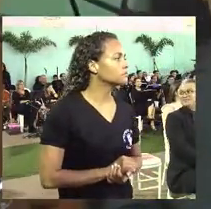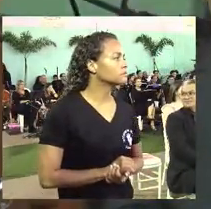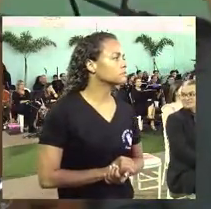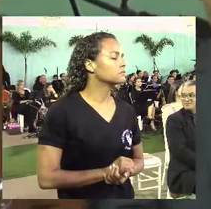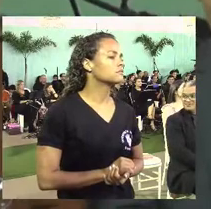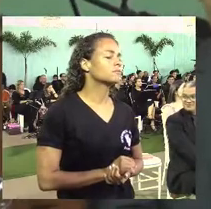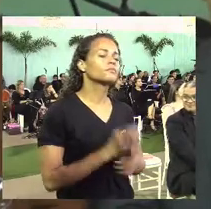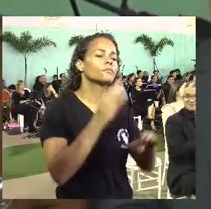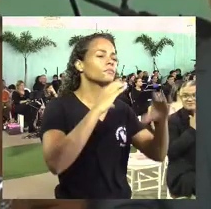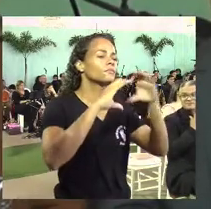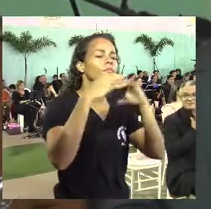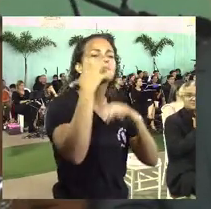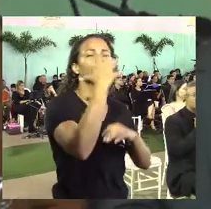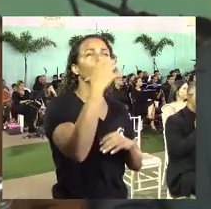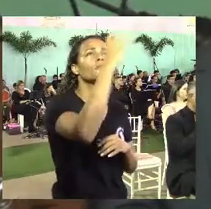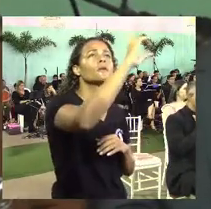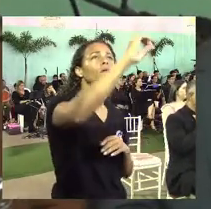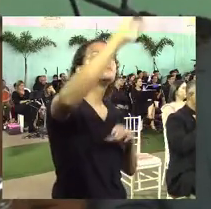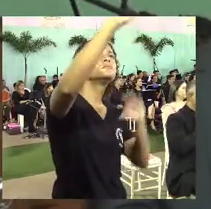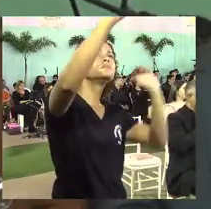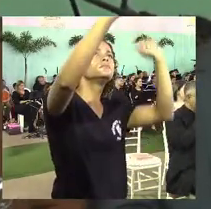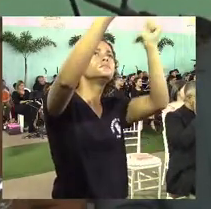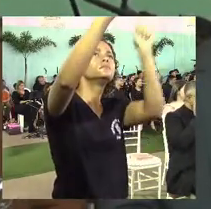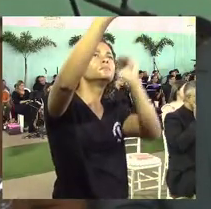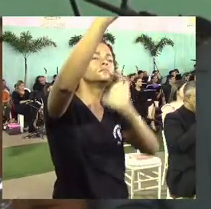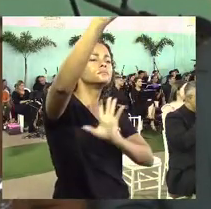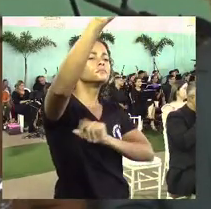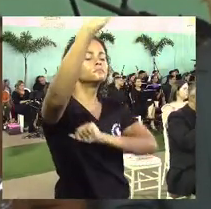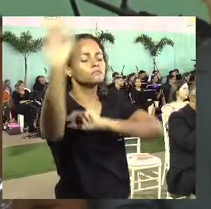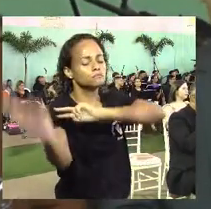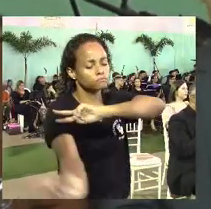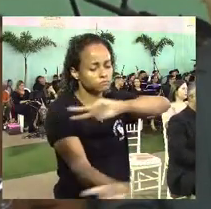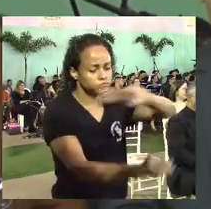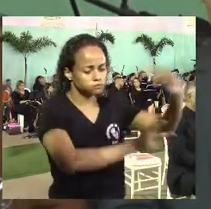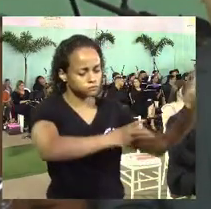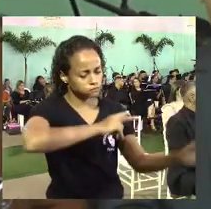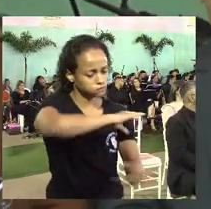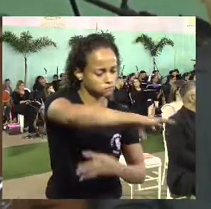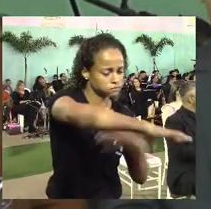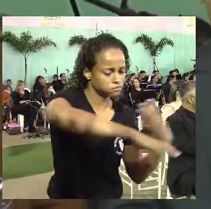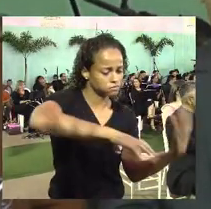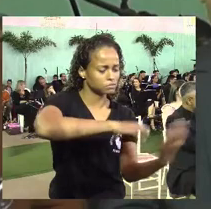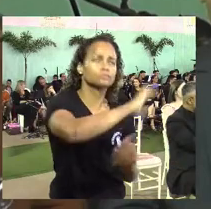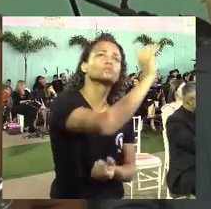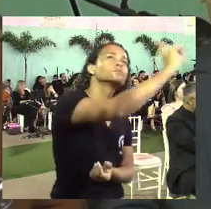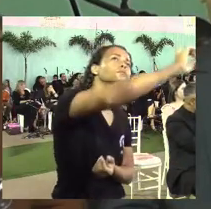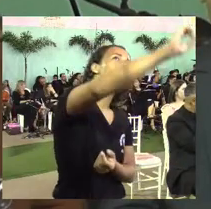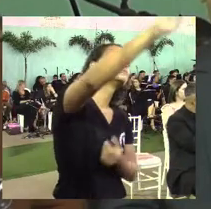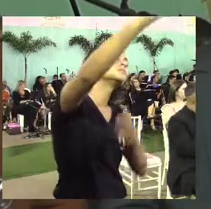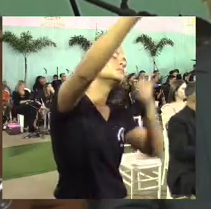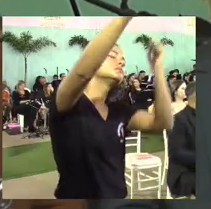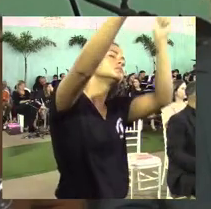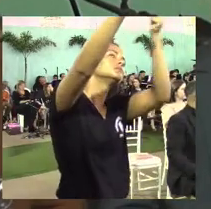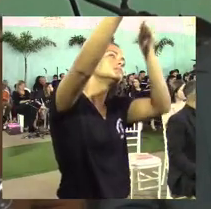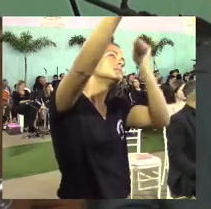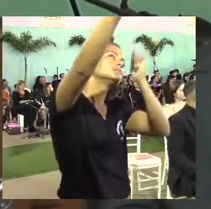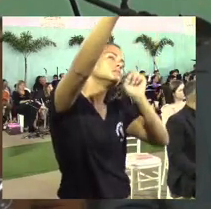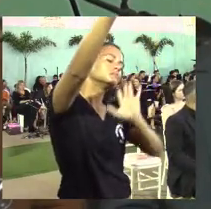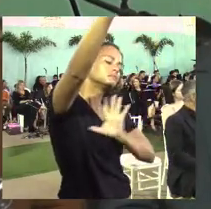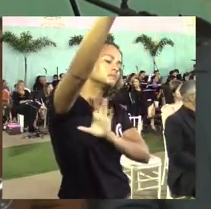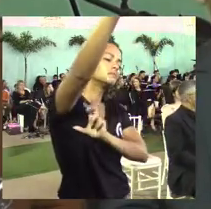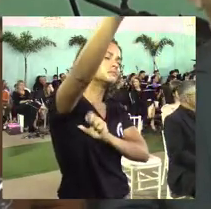eu te adorarei no mar no vento o temporal te adorarei